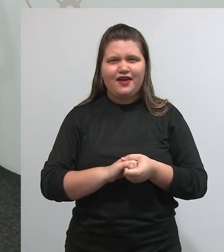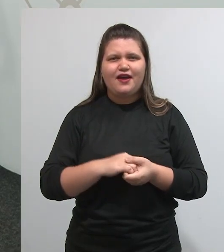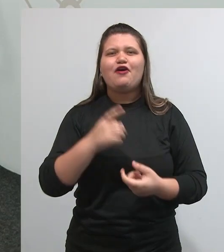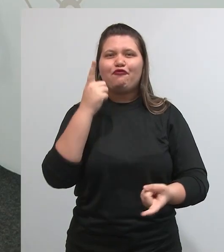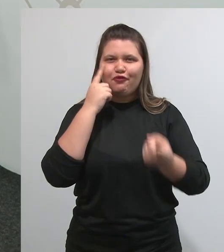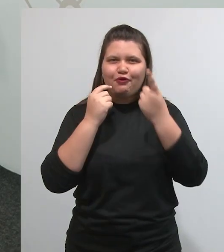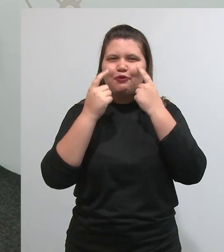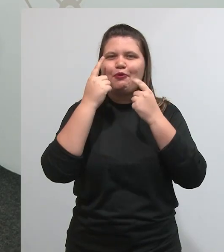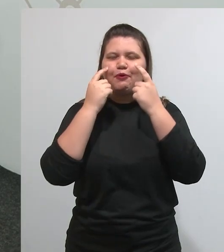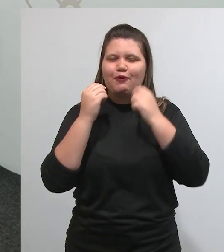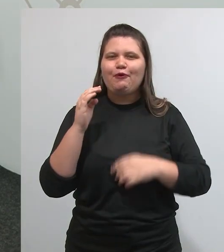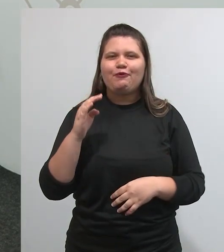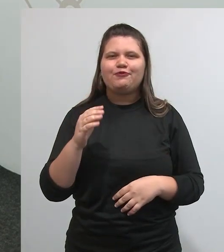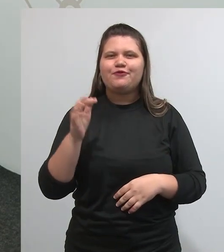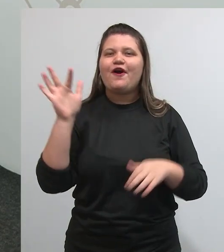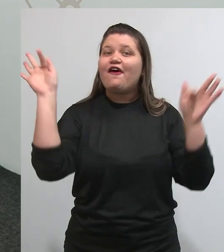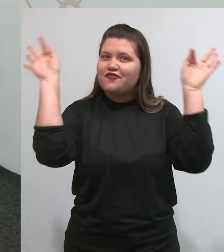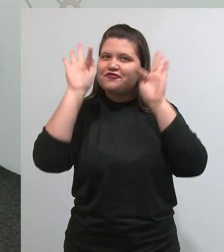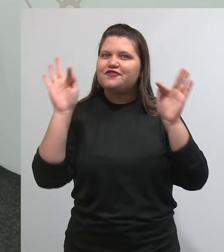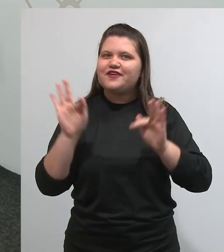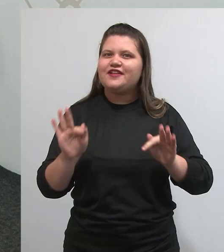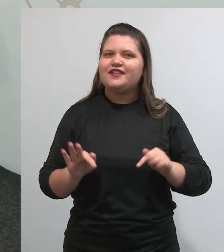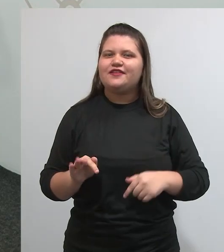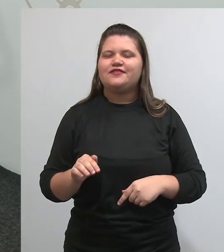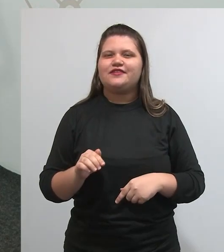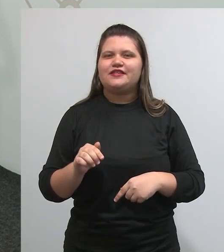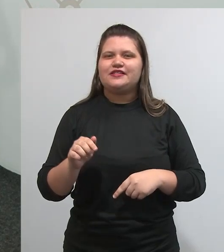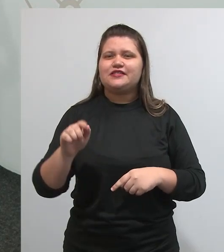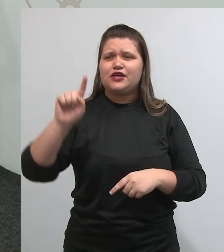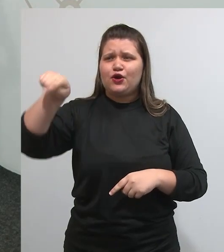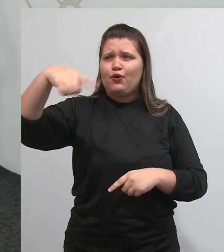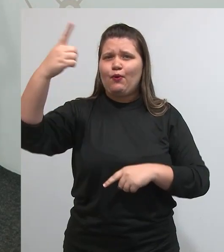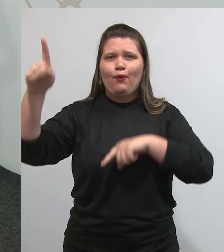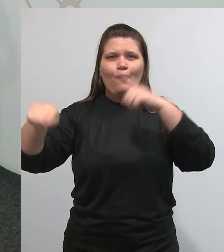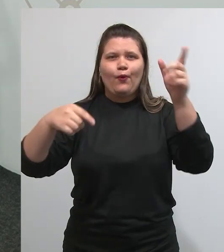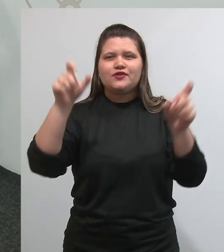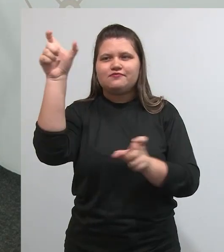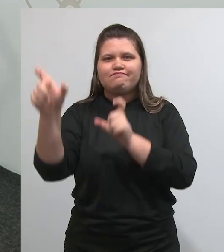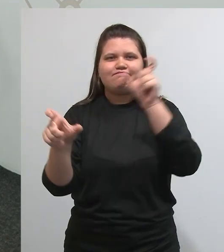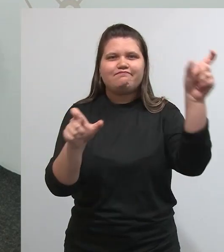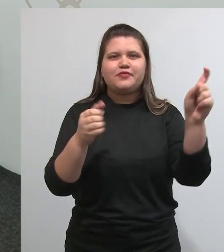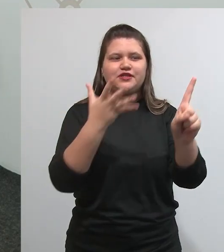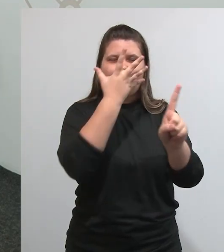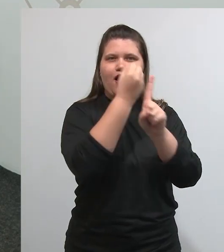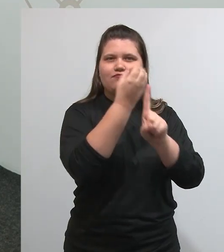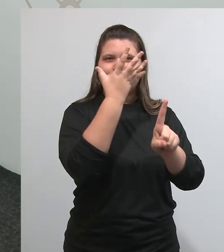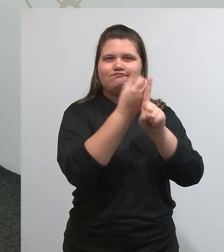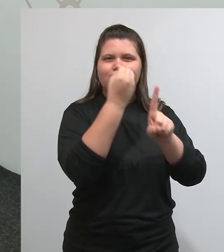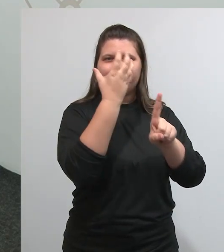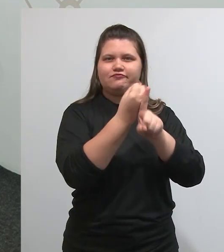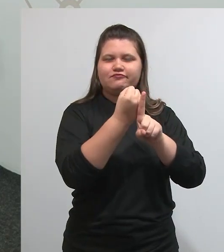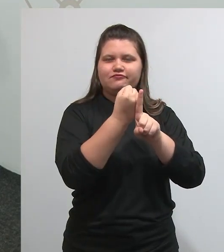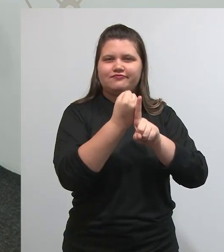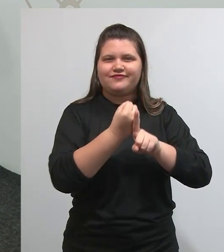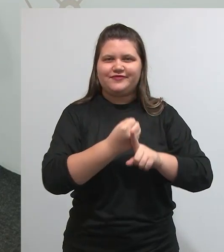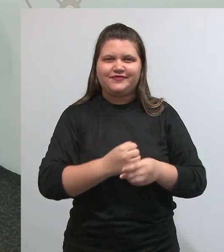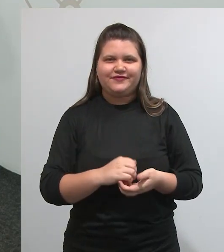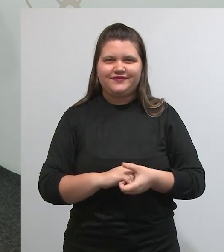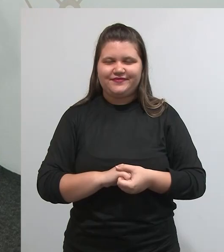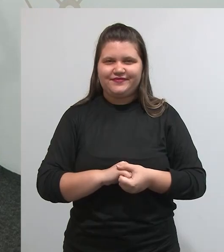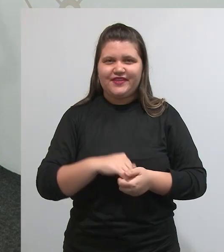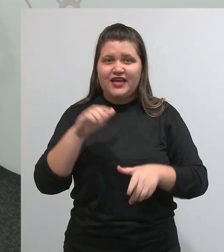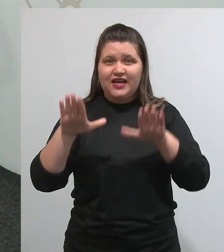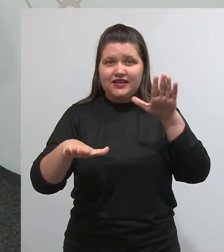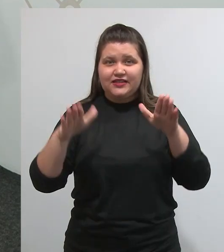sua história aqui para que outras pessoas se inspirem em você, porque durante a época que trabalhei com Mari